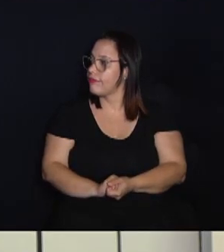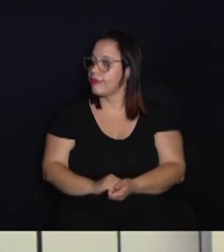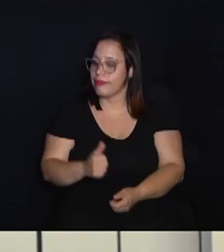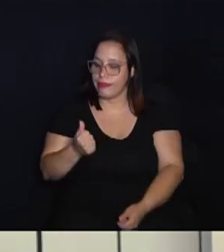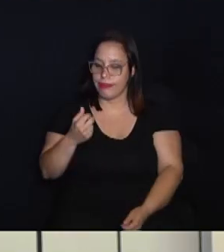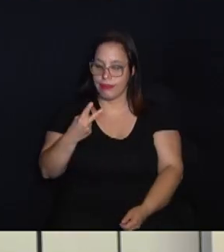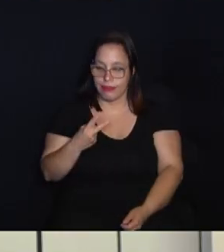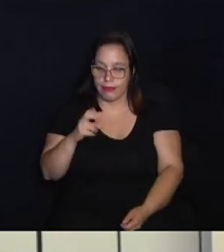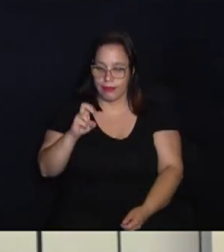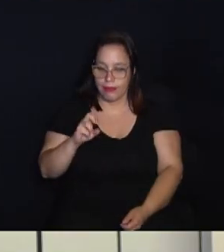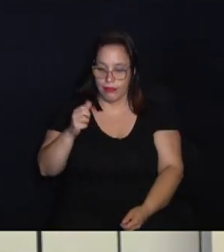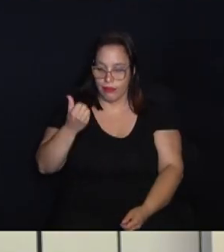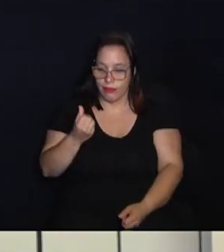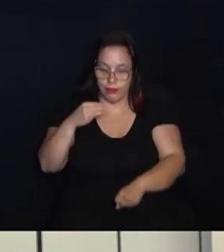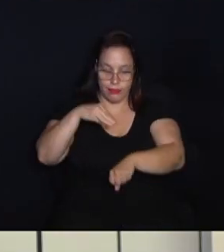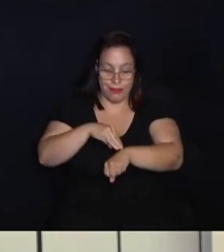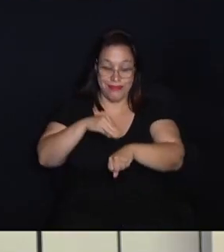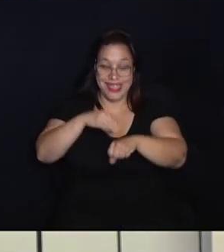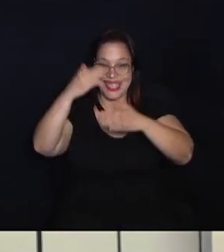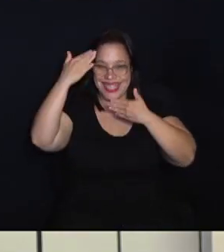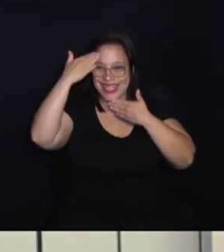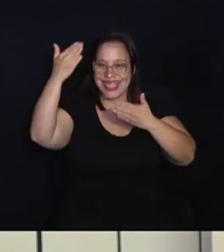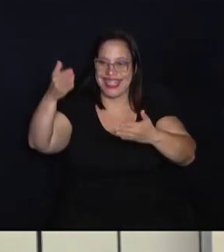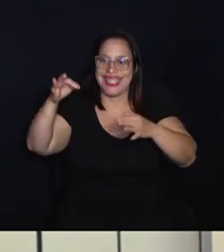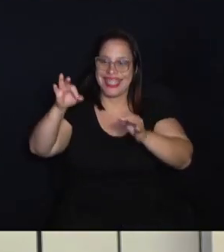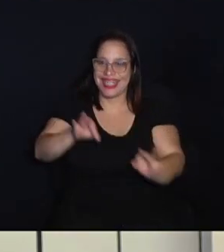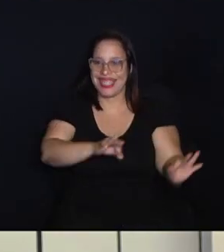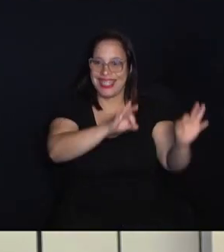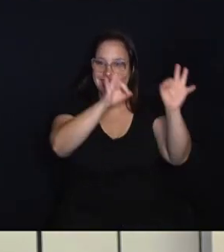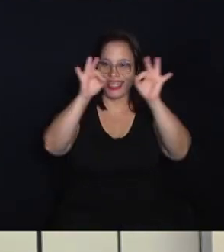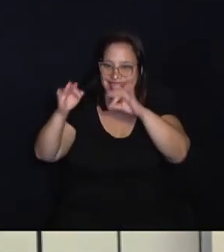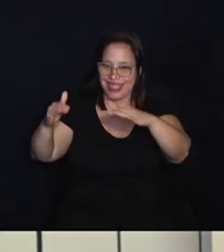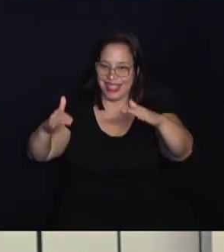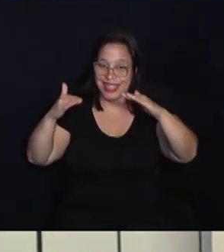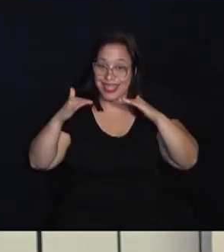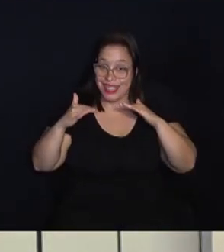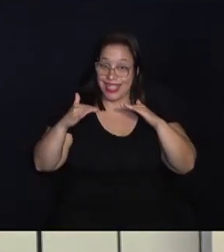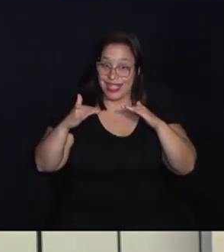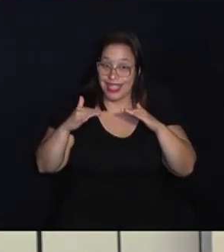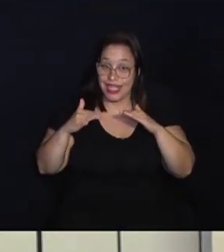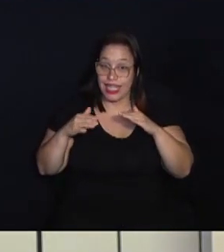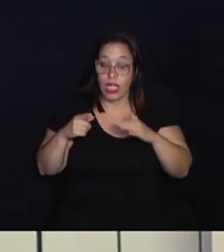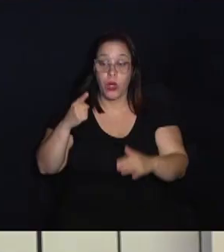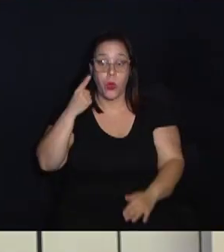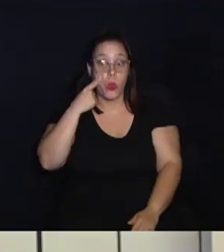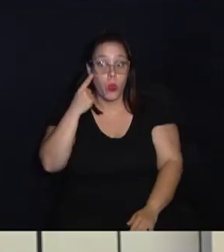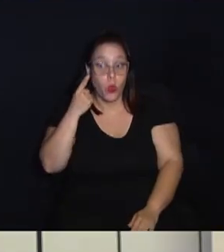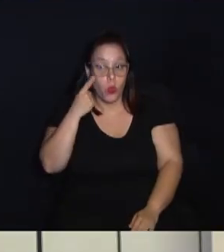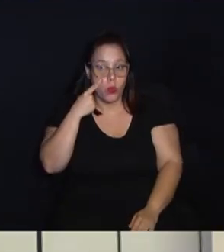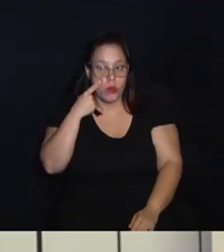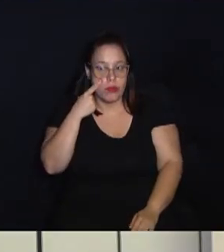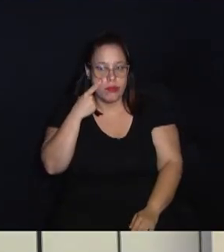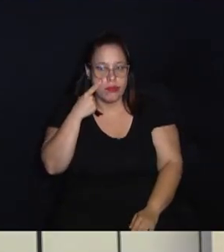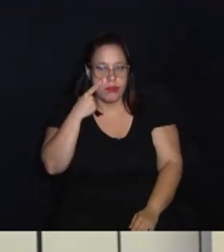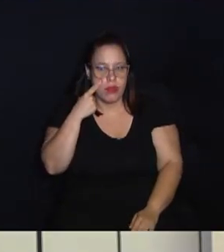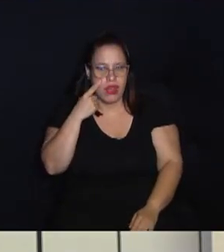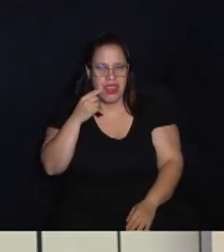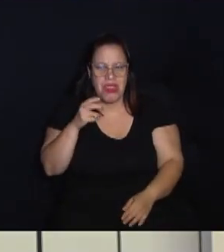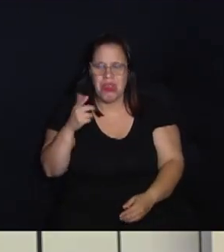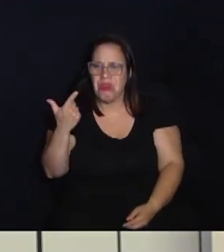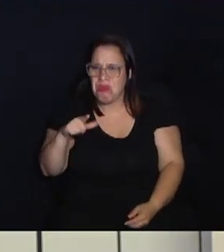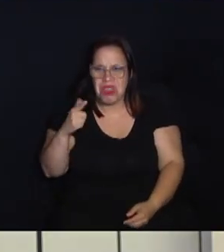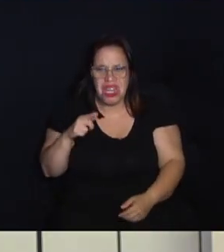12:00 mais 56 minutos. Muito obrigado pela sua companhia, pela sua audiência. Para quem está nos assistindo, está